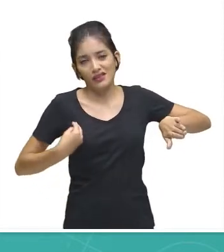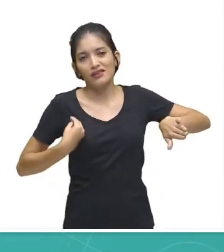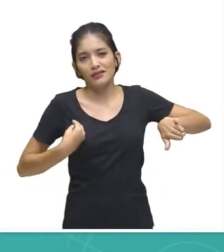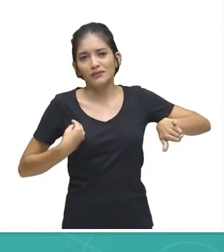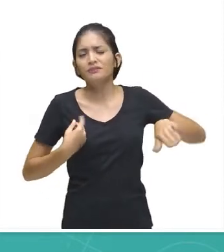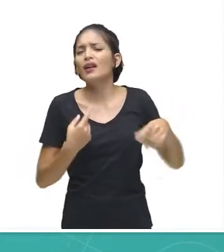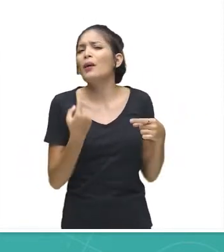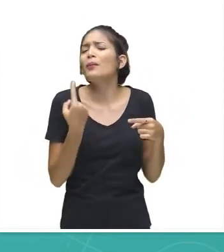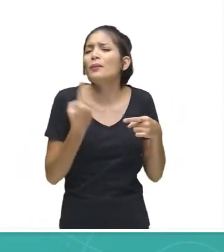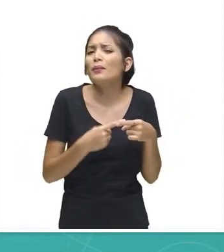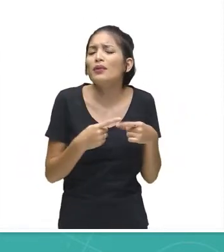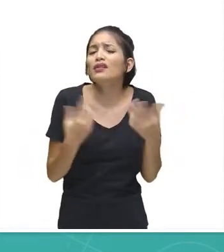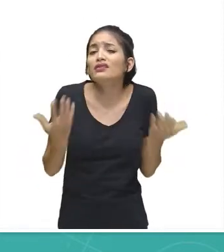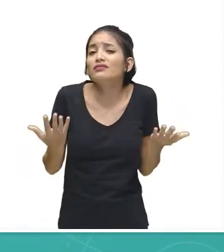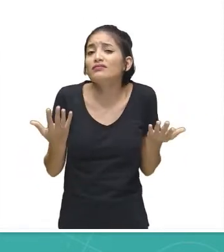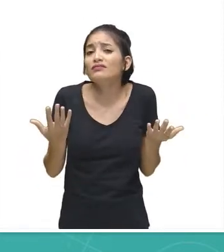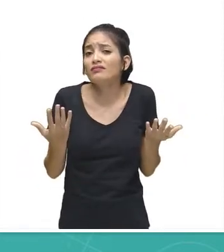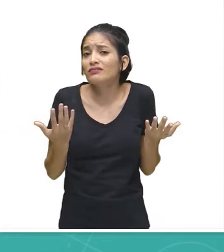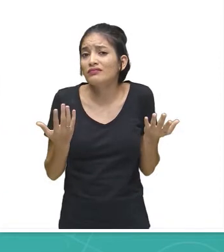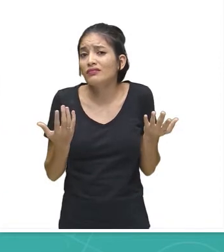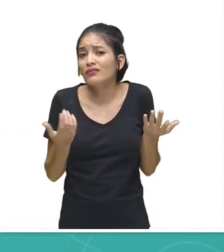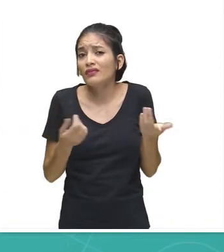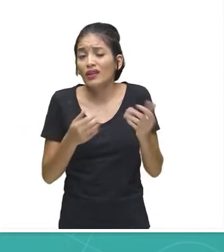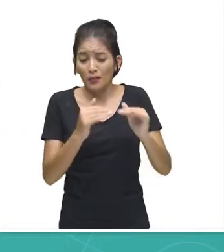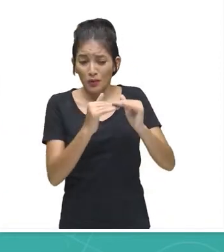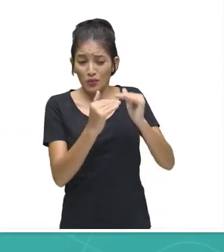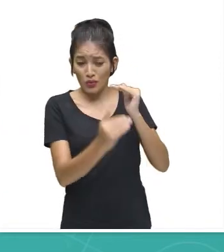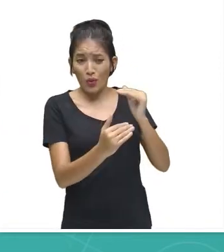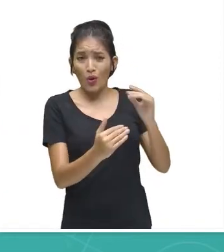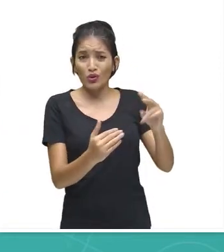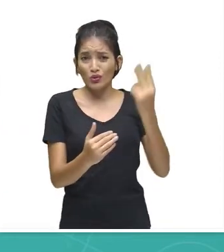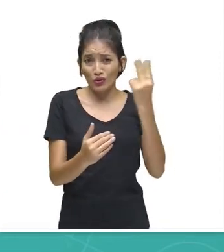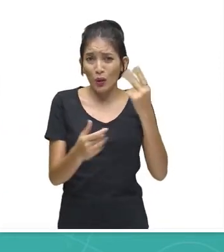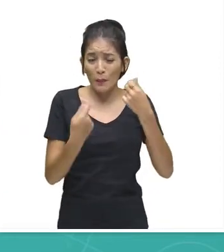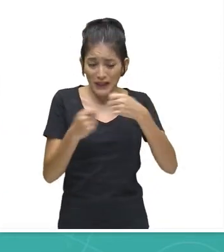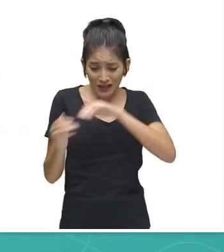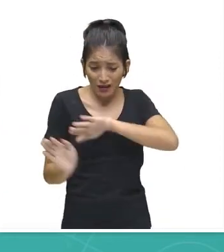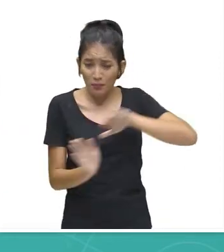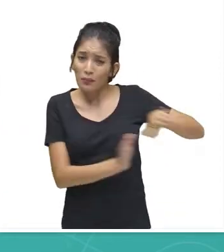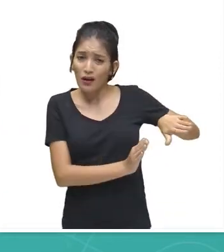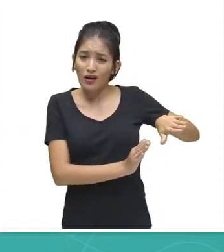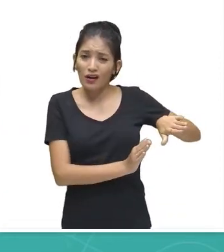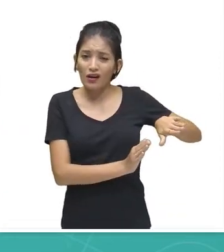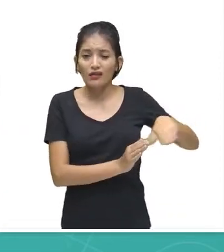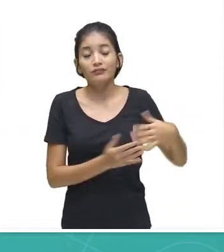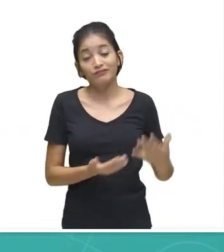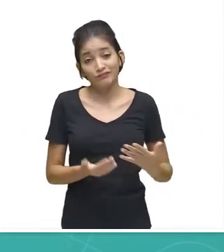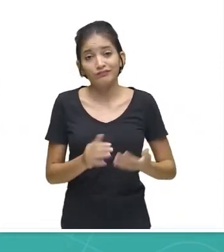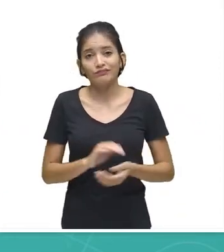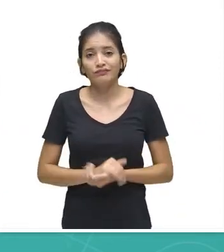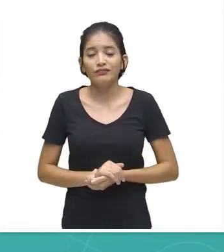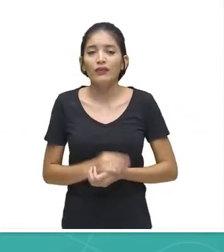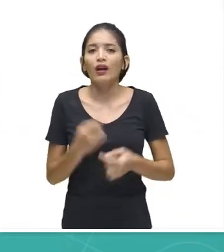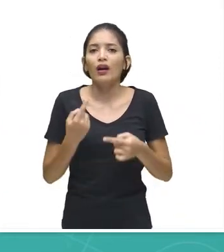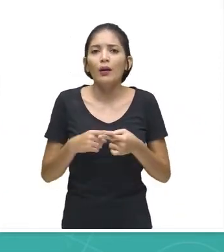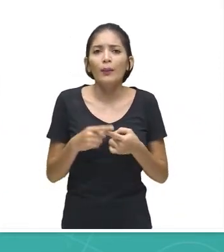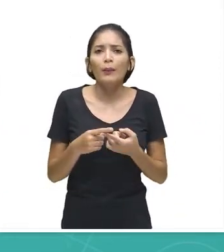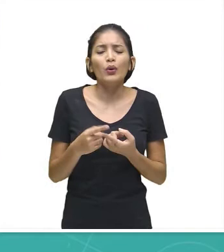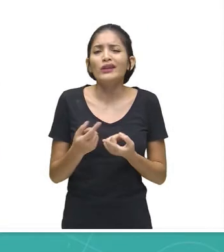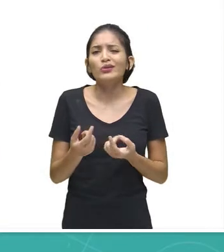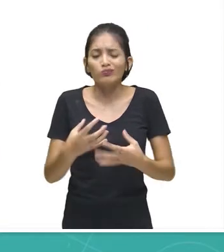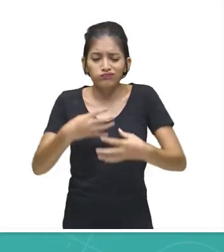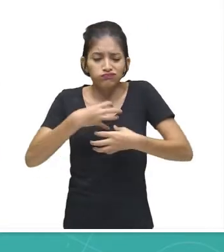Por que, professora, que ele tem que ser descartado da nossa vida? Porque não vai